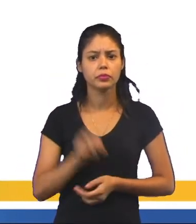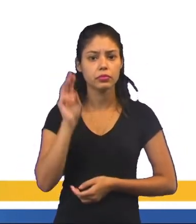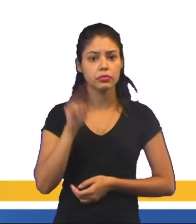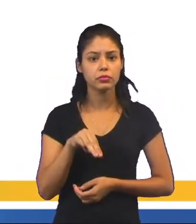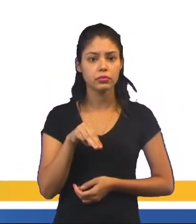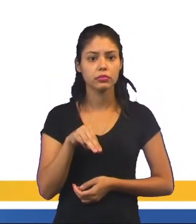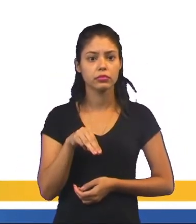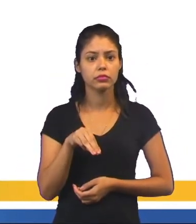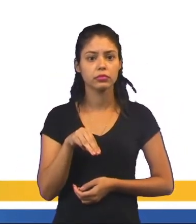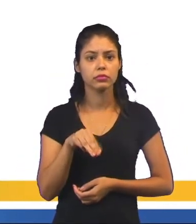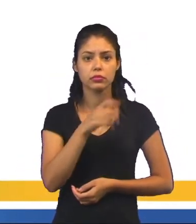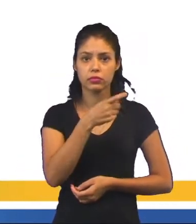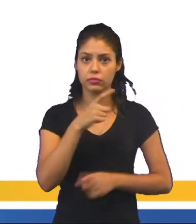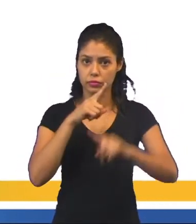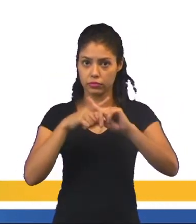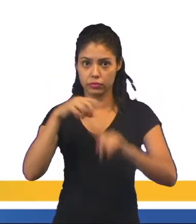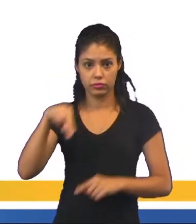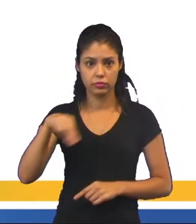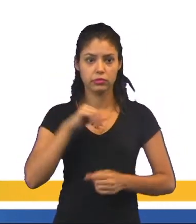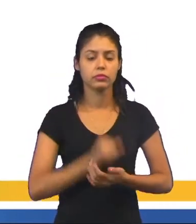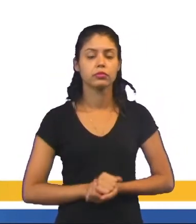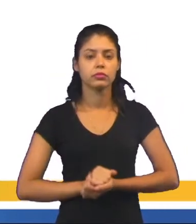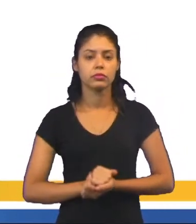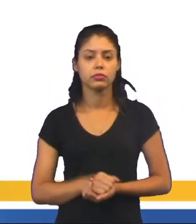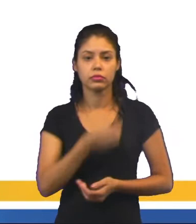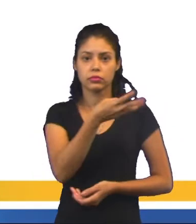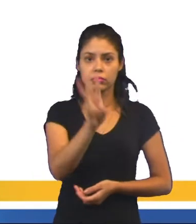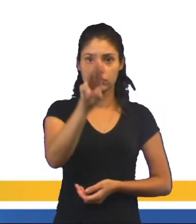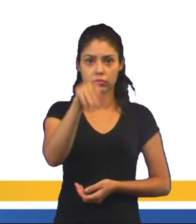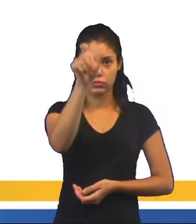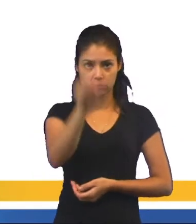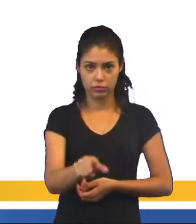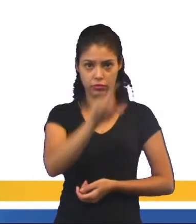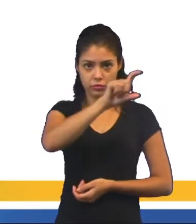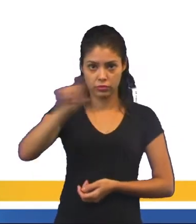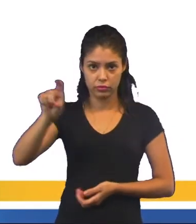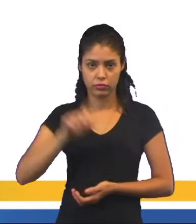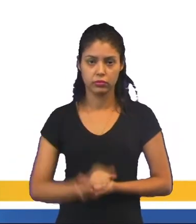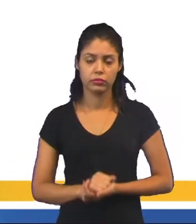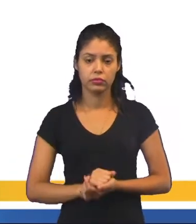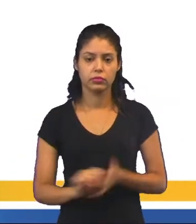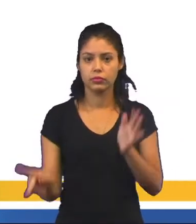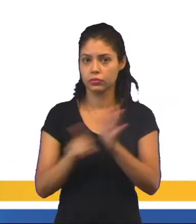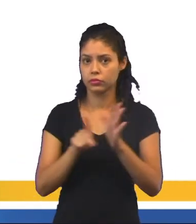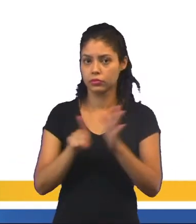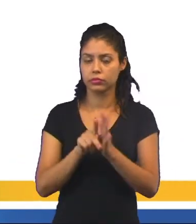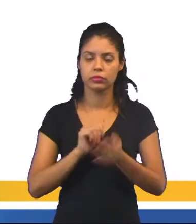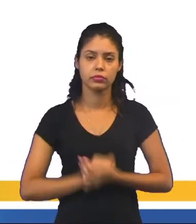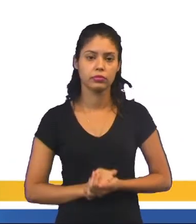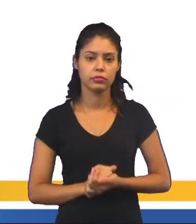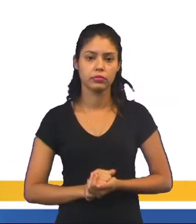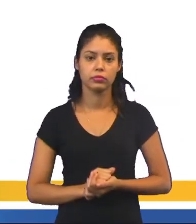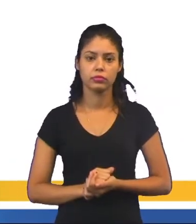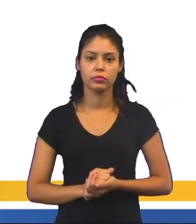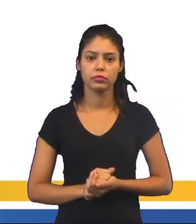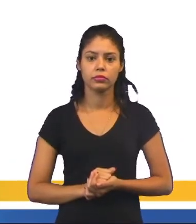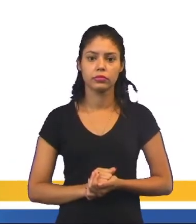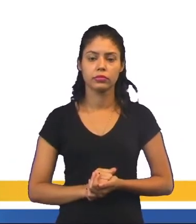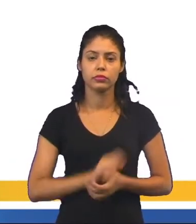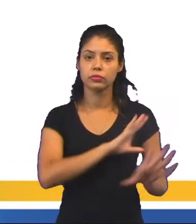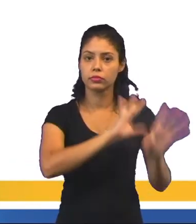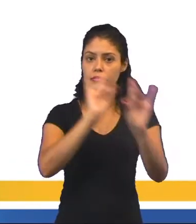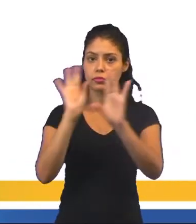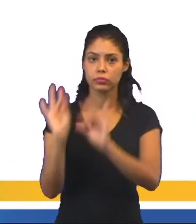M vezes N, ou seja, MN, linha por coluna, de uma matriz, onde são